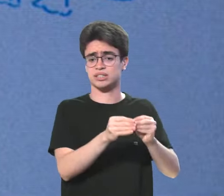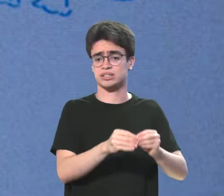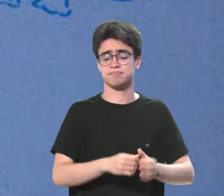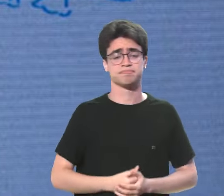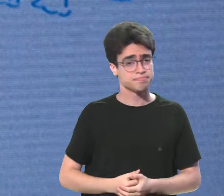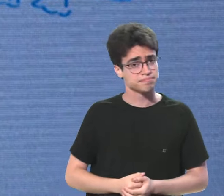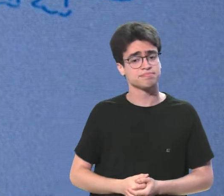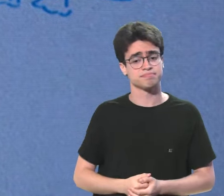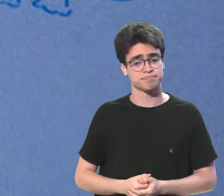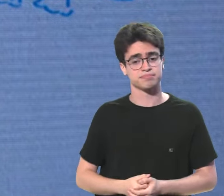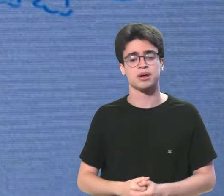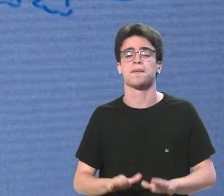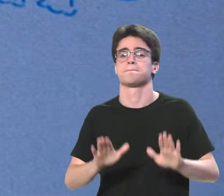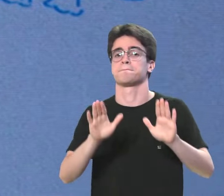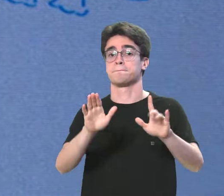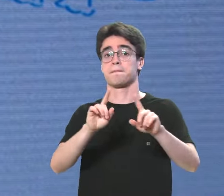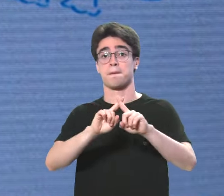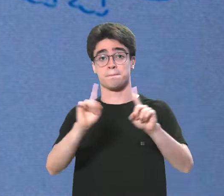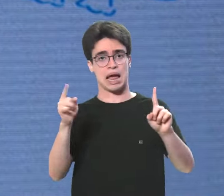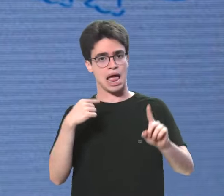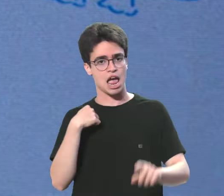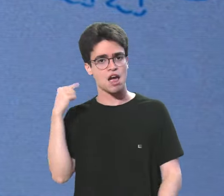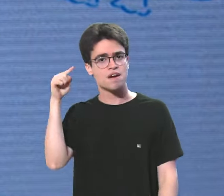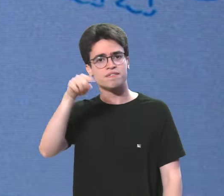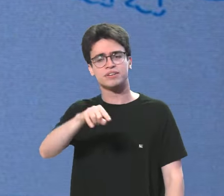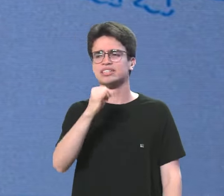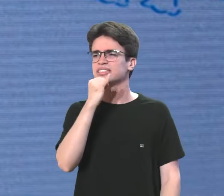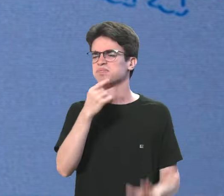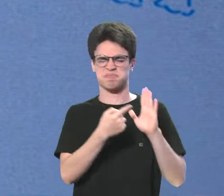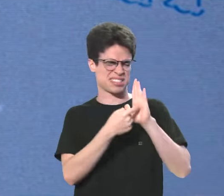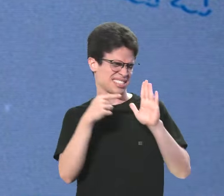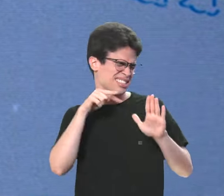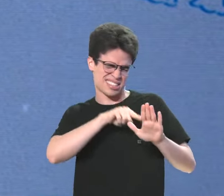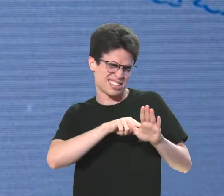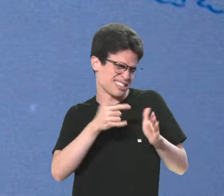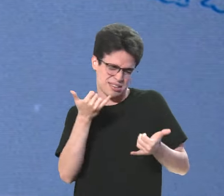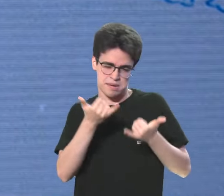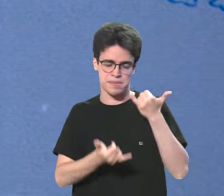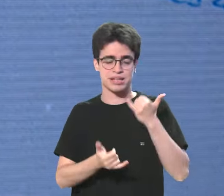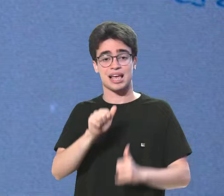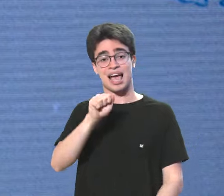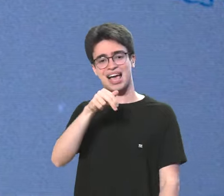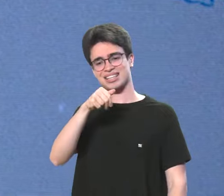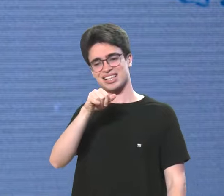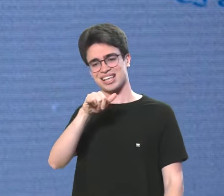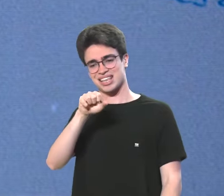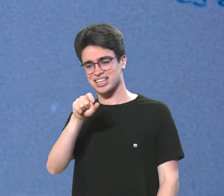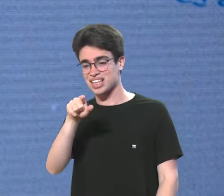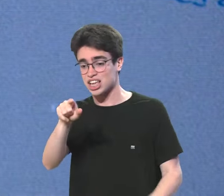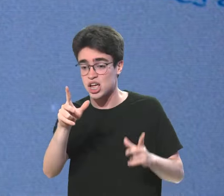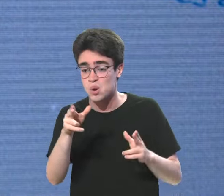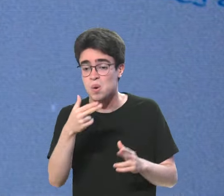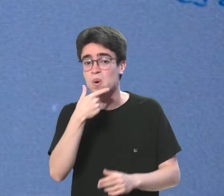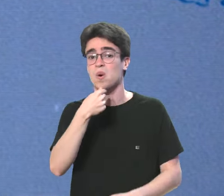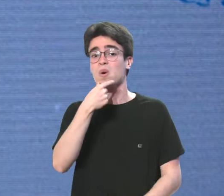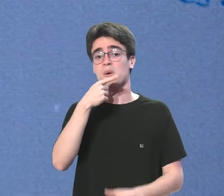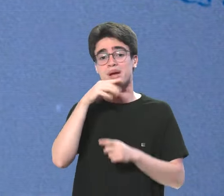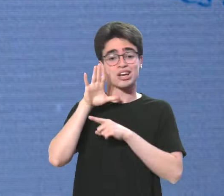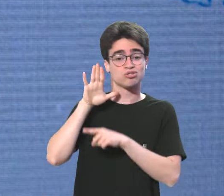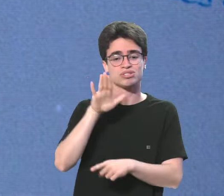que eu tô aqui como um Ananias simbólico enviado por Deus para te ajudar a tirar as escamas dos